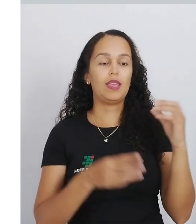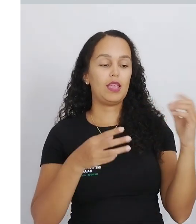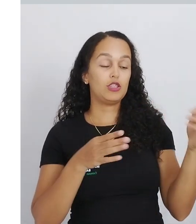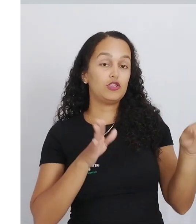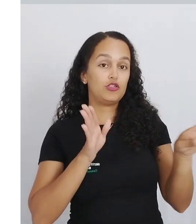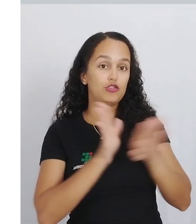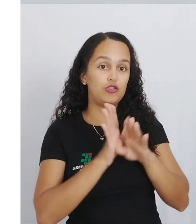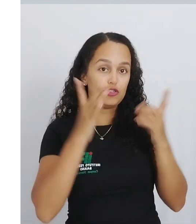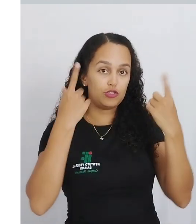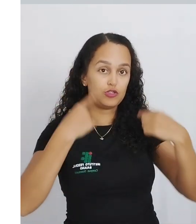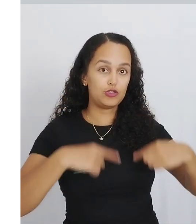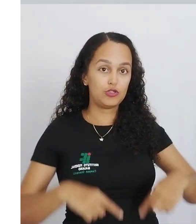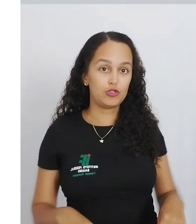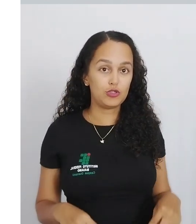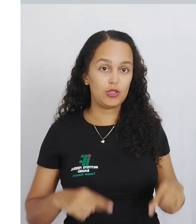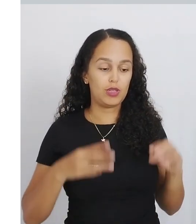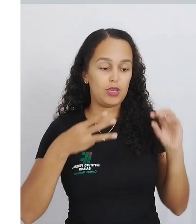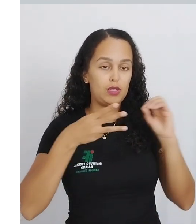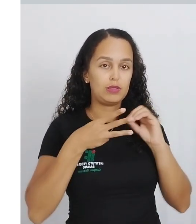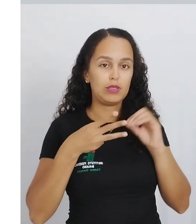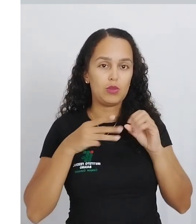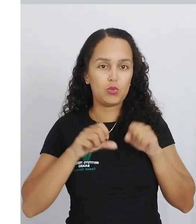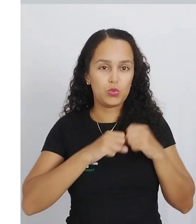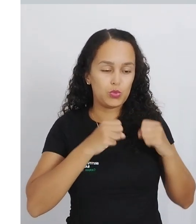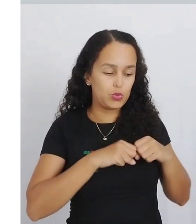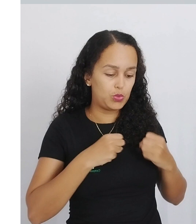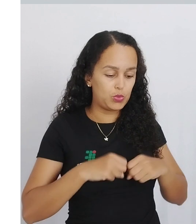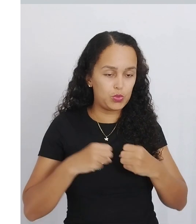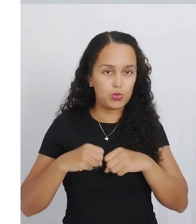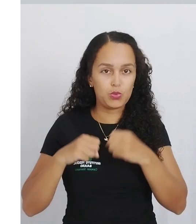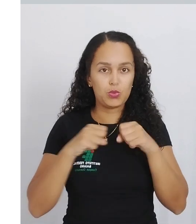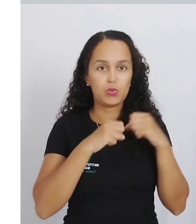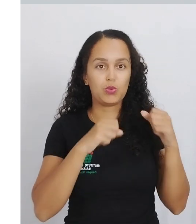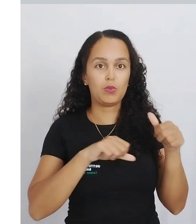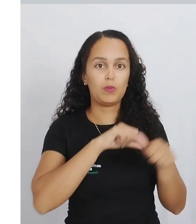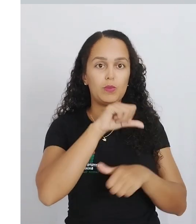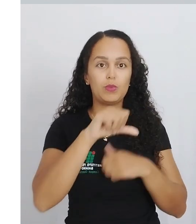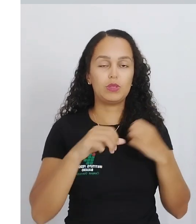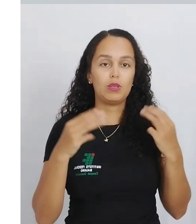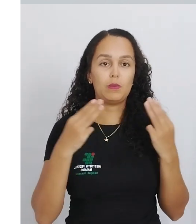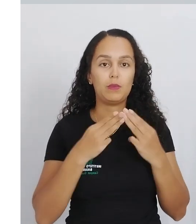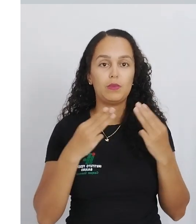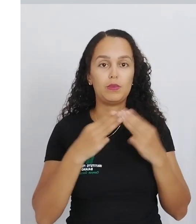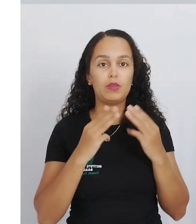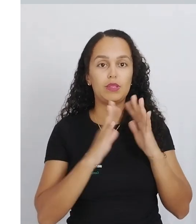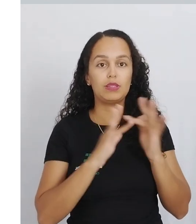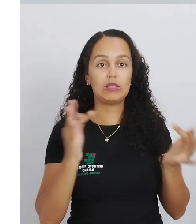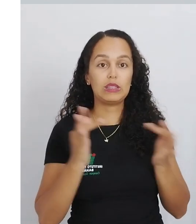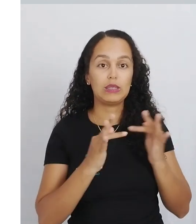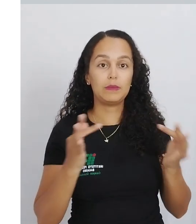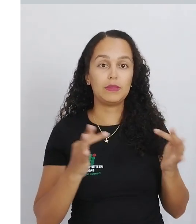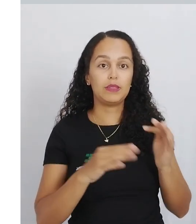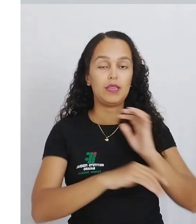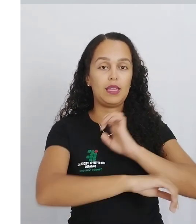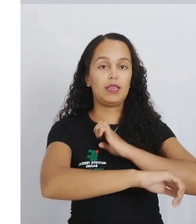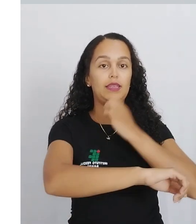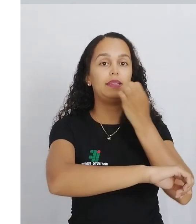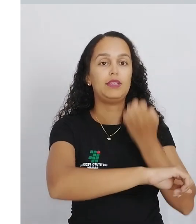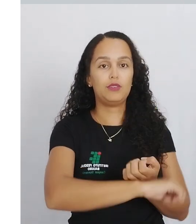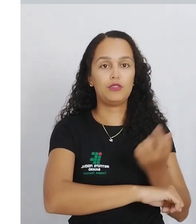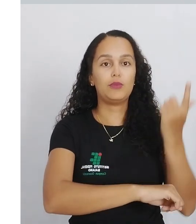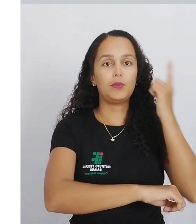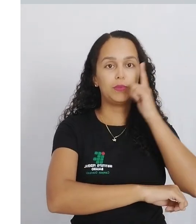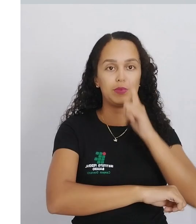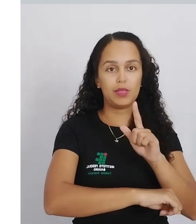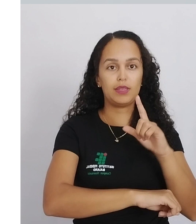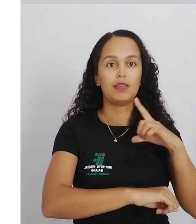ela todinha em moléculas simples, né? E ao quebrar, energia passa a ser liberada. Aí nós temos então